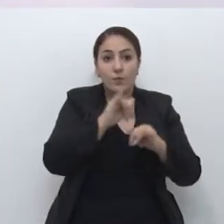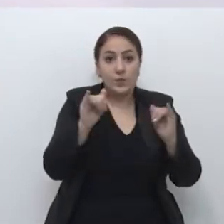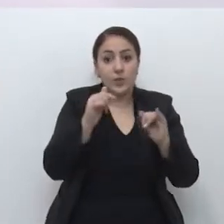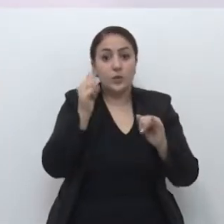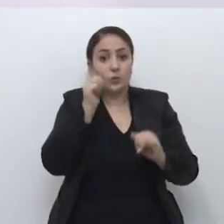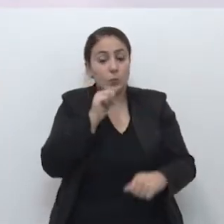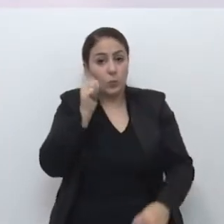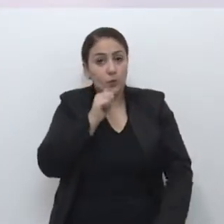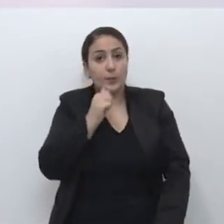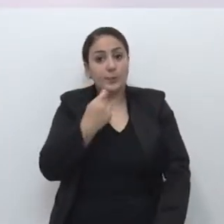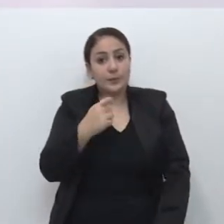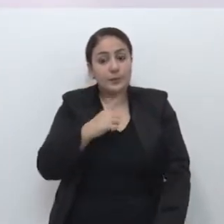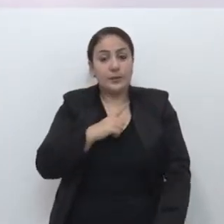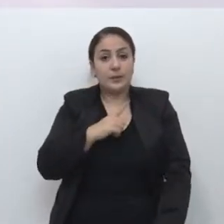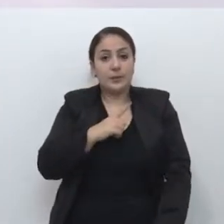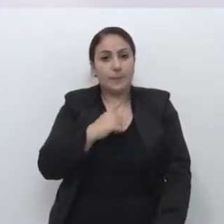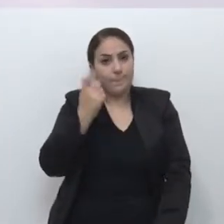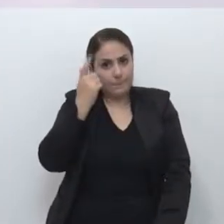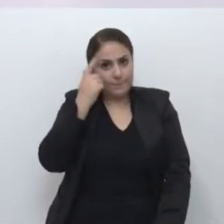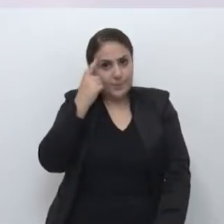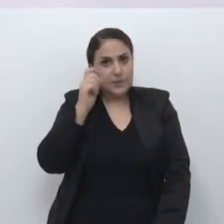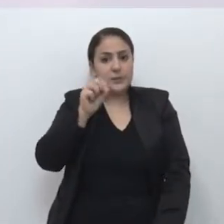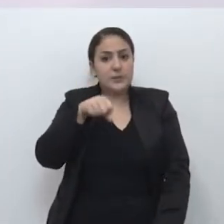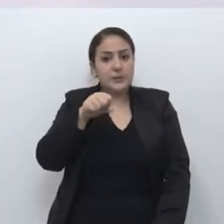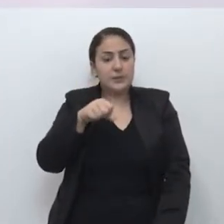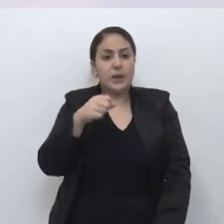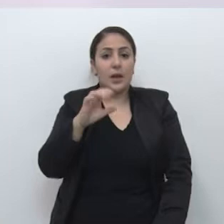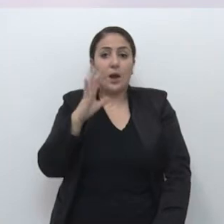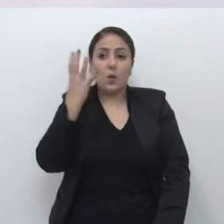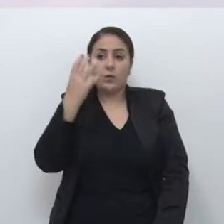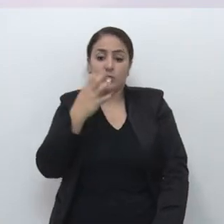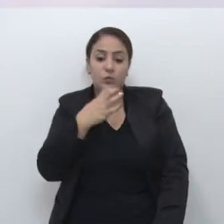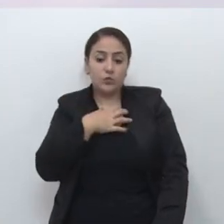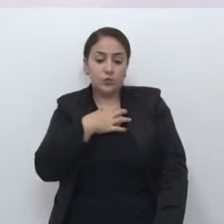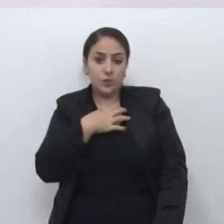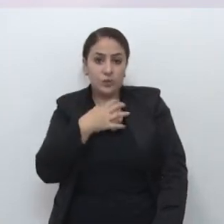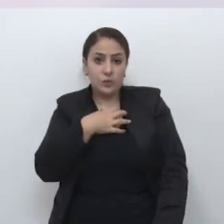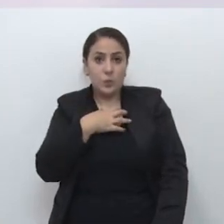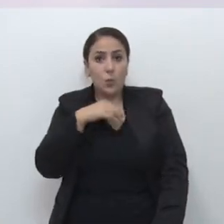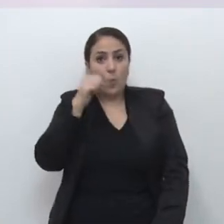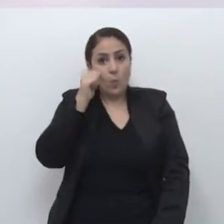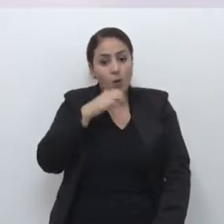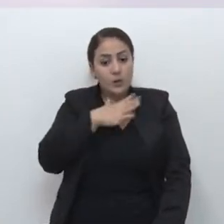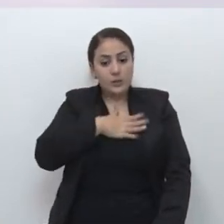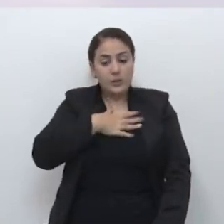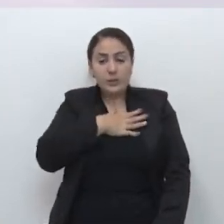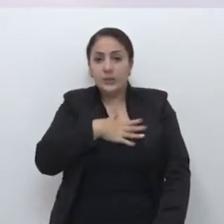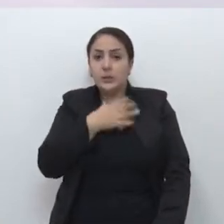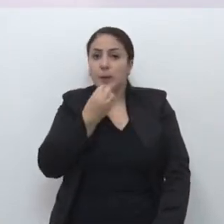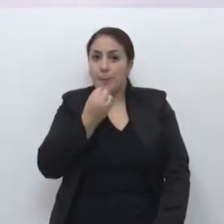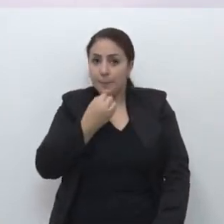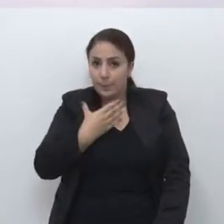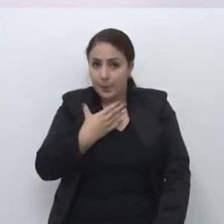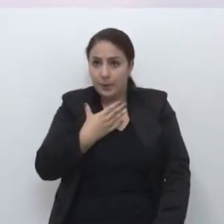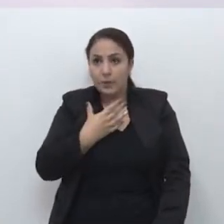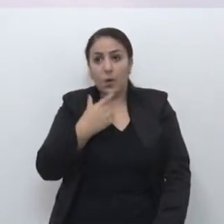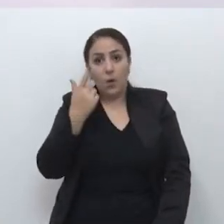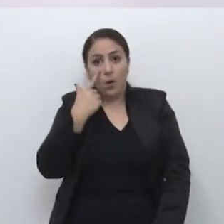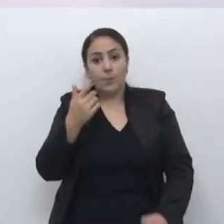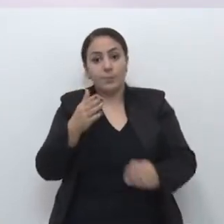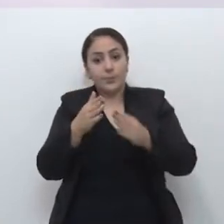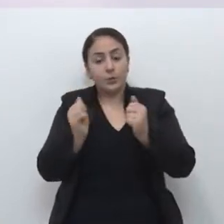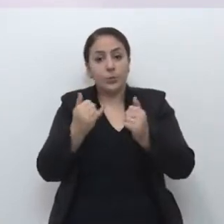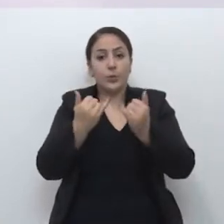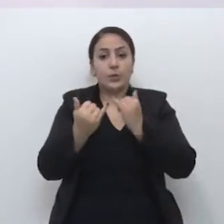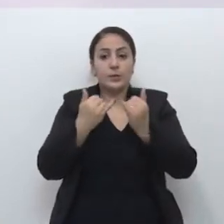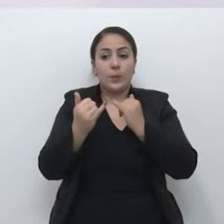de que as mulheres podem contar com isso. Se pense, claro, que isso aconteça de uma forma que a mulher se sinta à vontade de